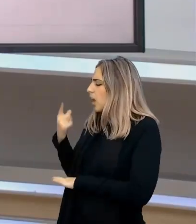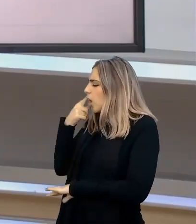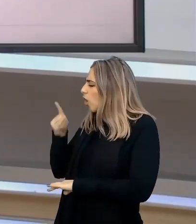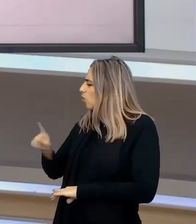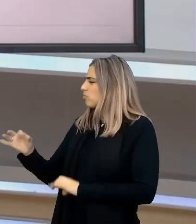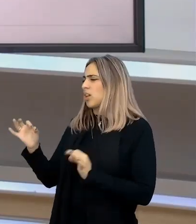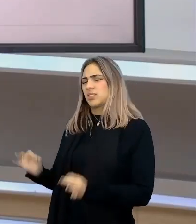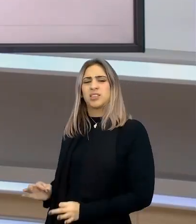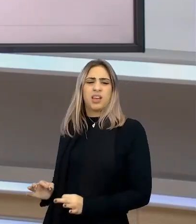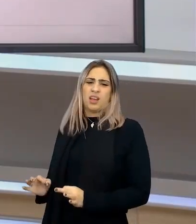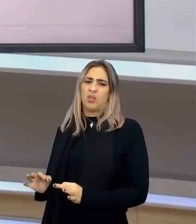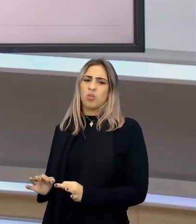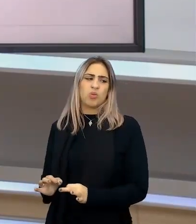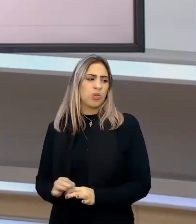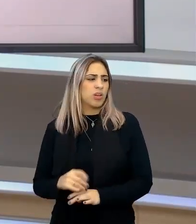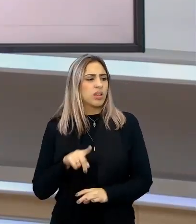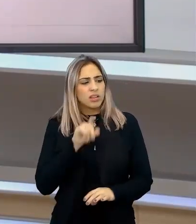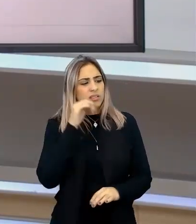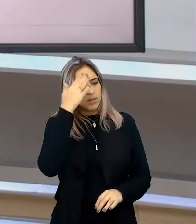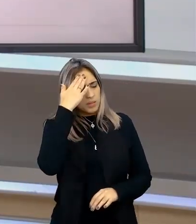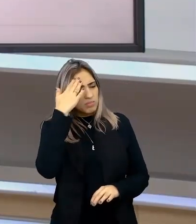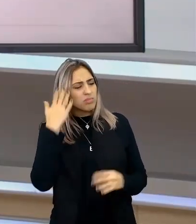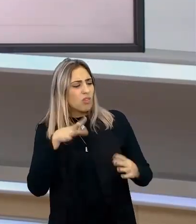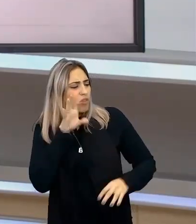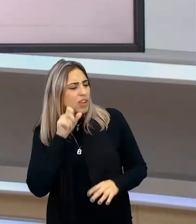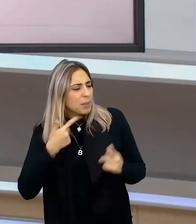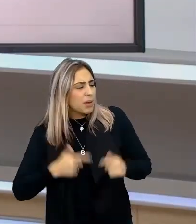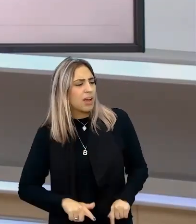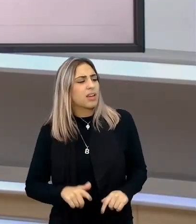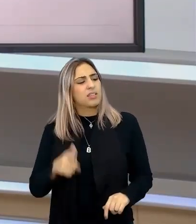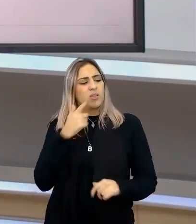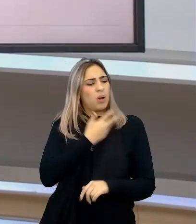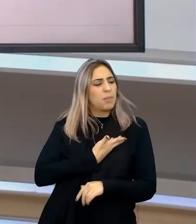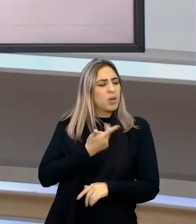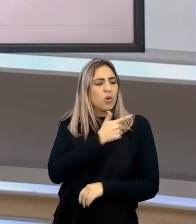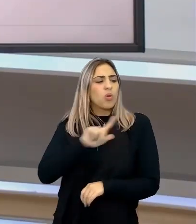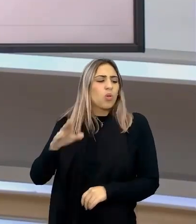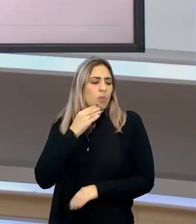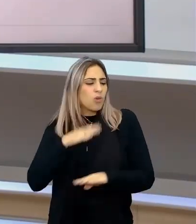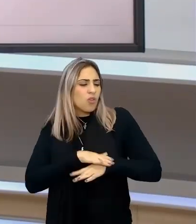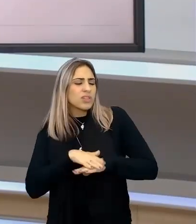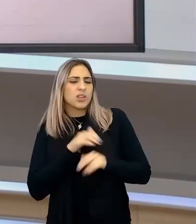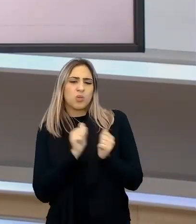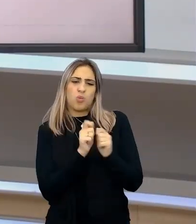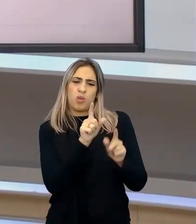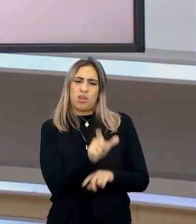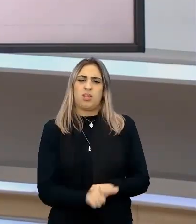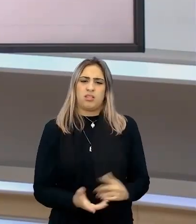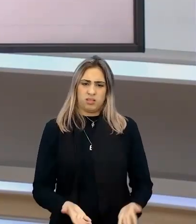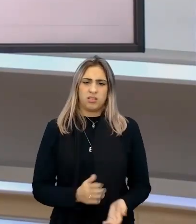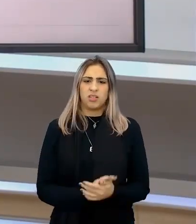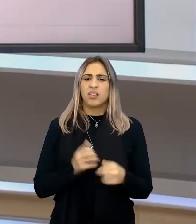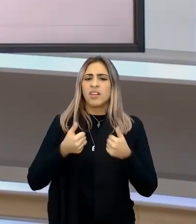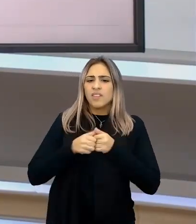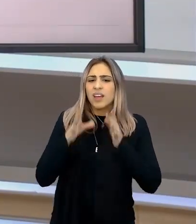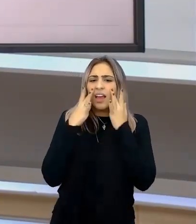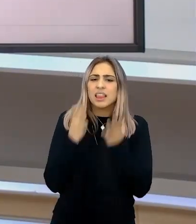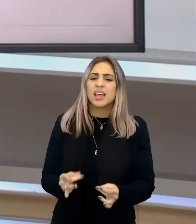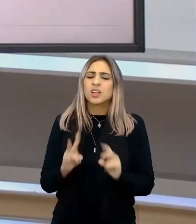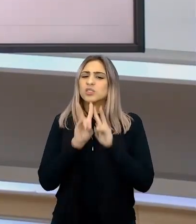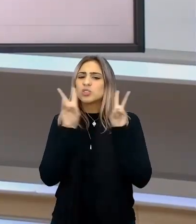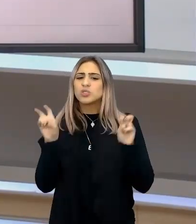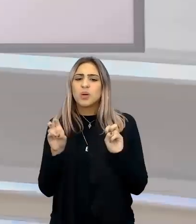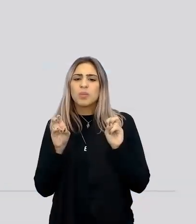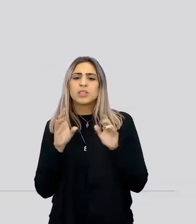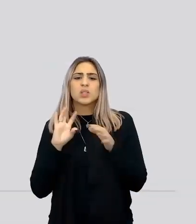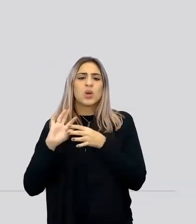está legal. Porque quem sabe ele vai te ouvir mais por ser um amigo, um outro homem conversando com ele. Fique atento